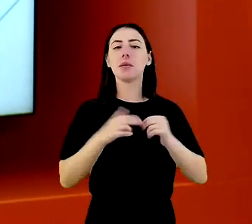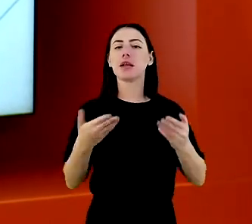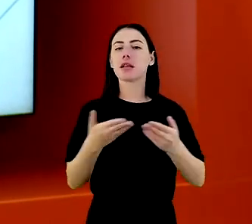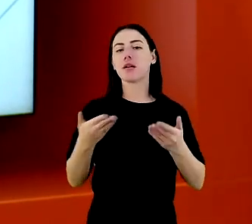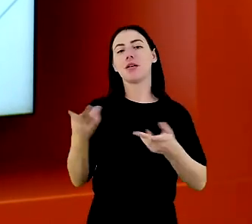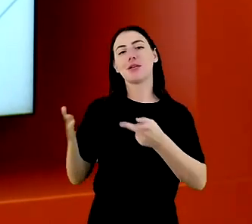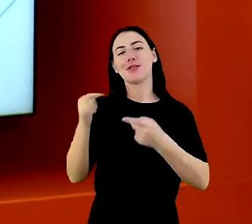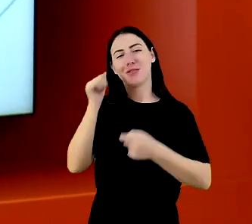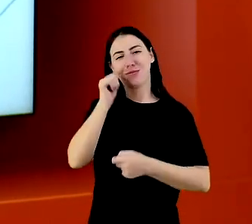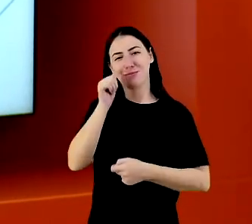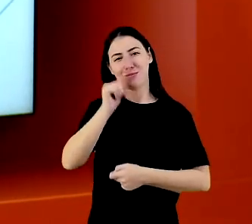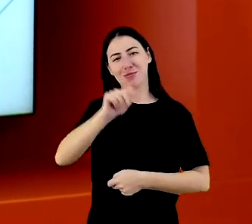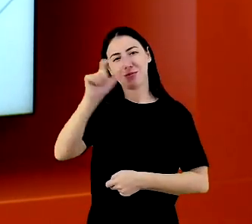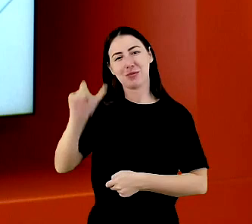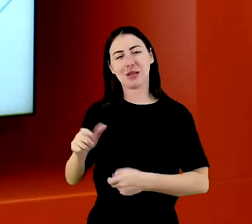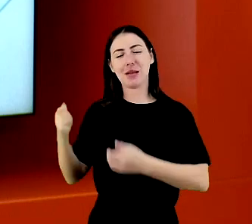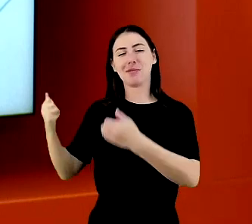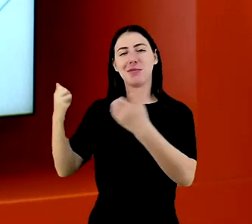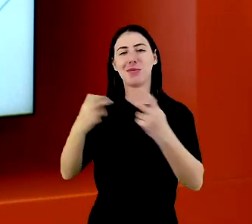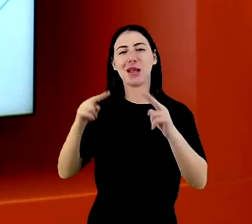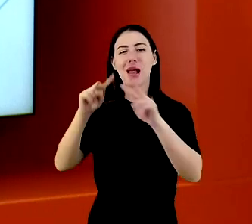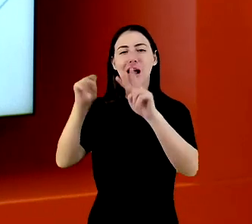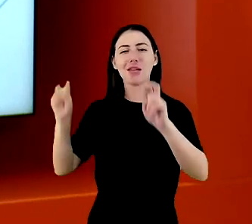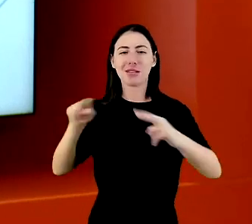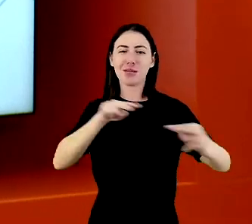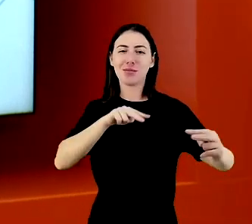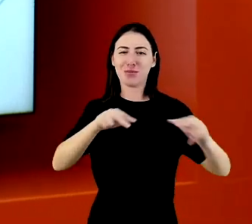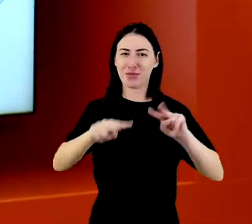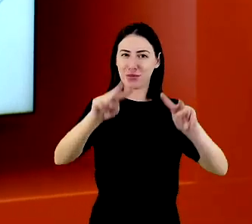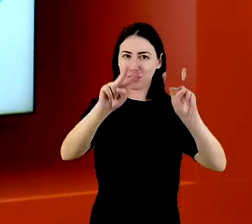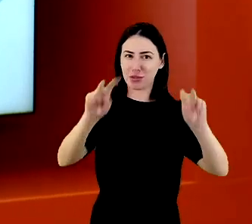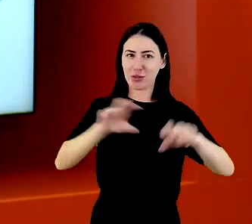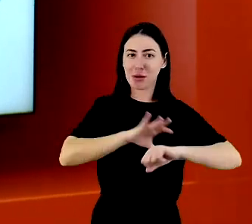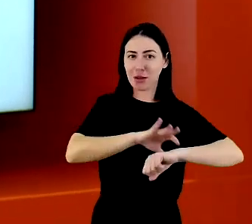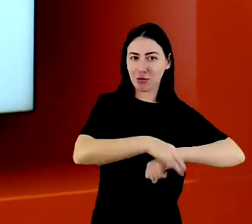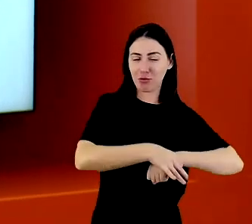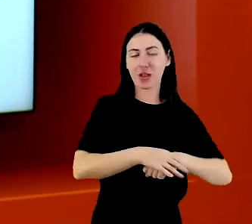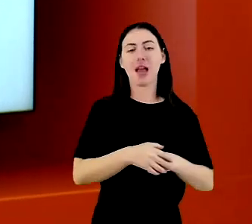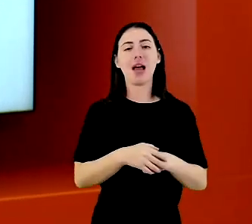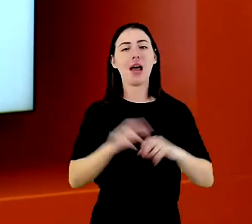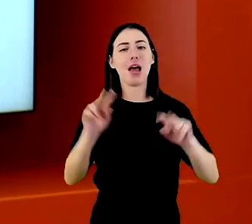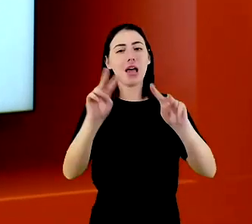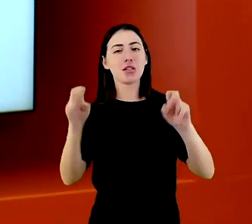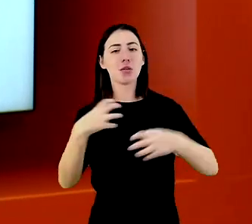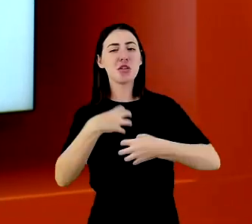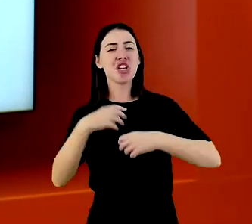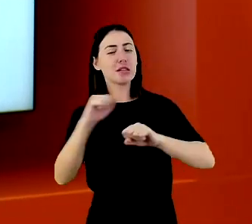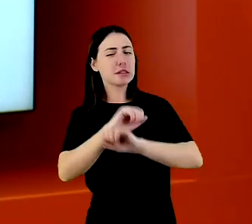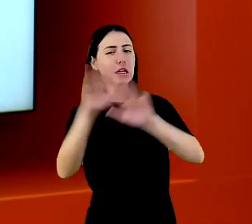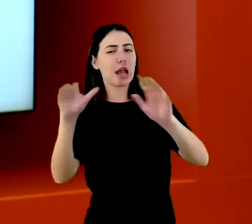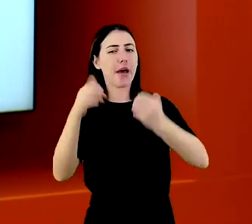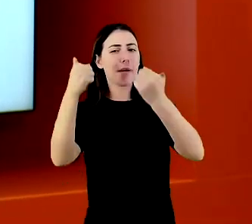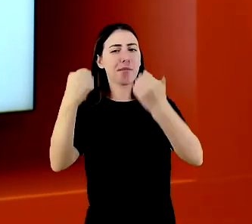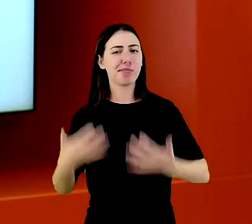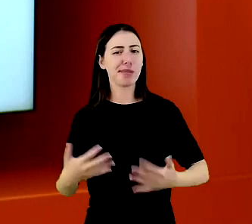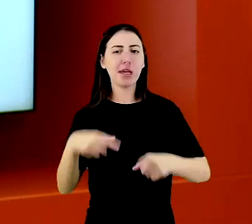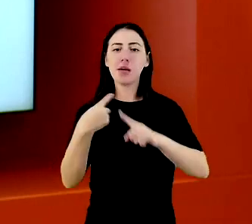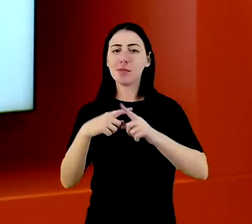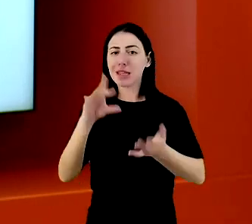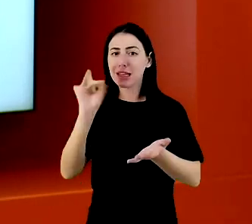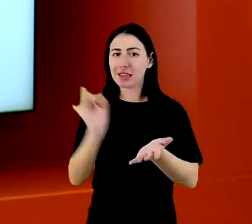de confiança, transparência? Porque, com o consumidor, ele está, na verdade, ele está cada vez mais